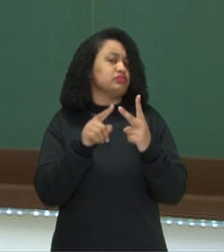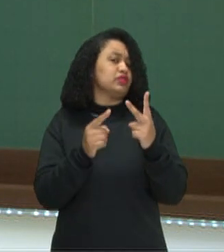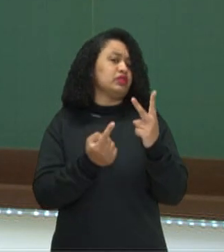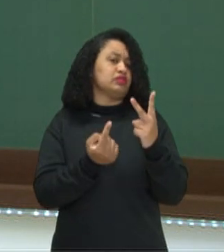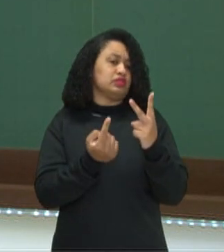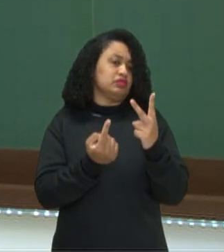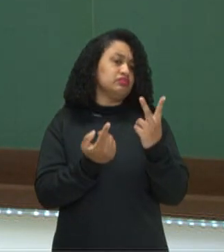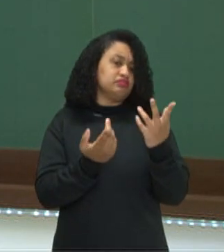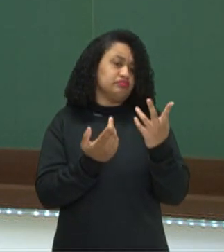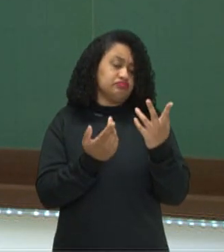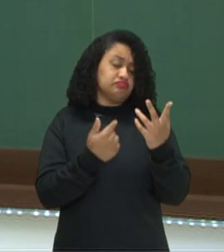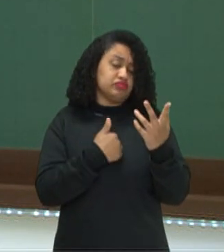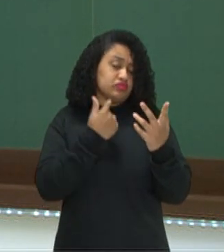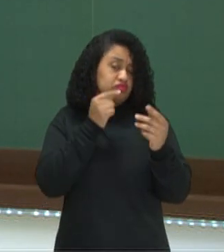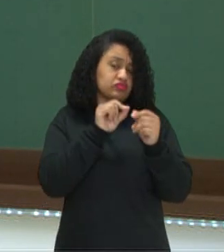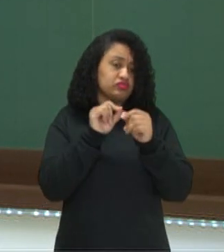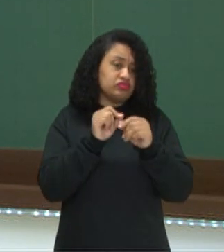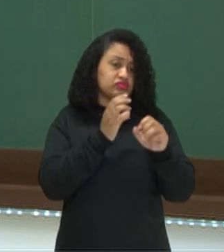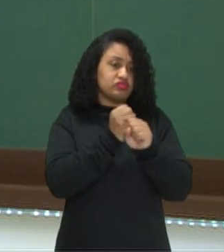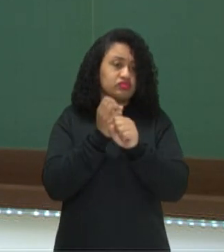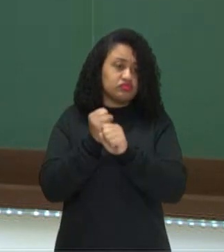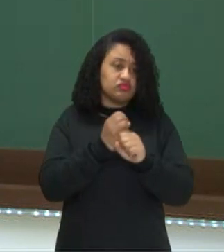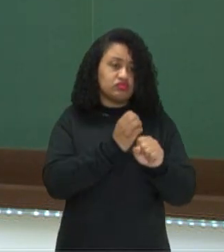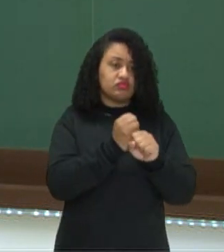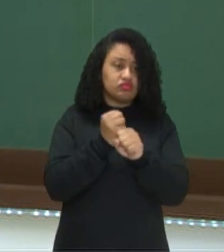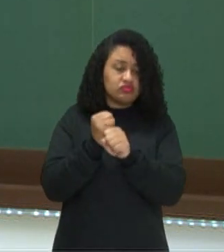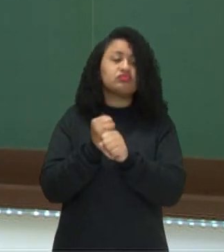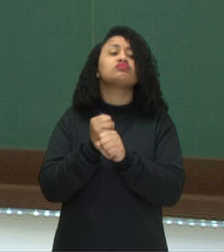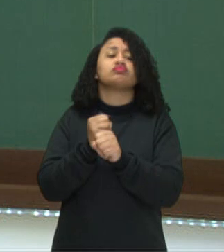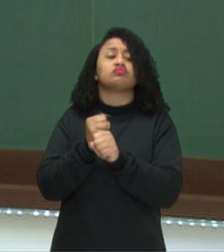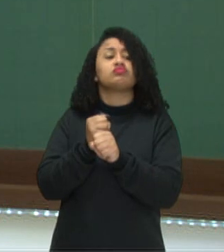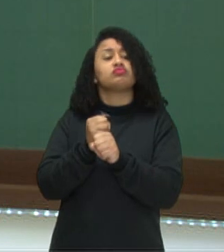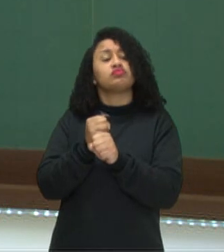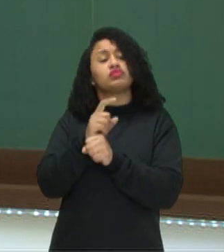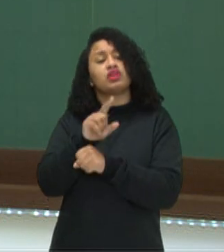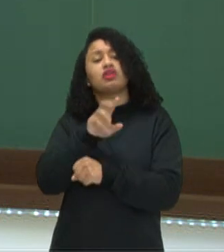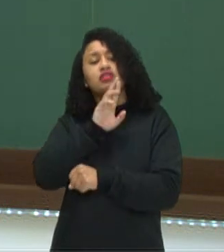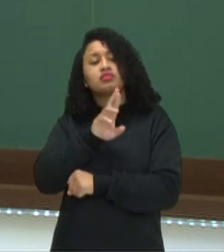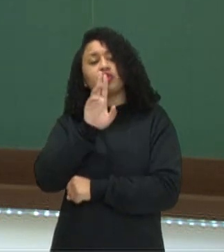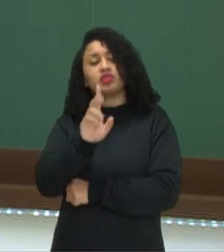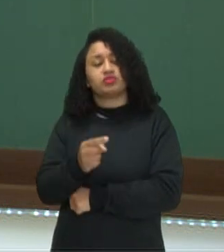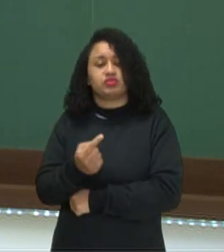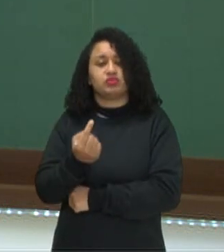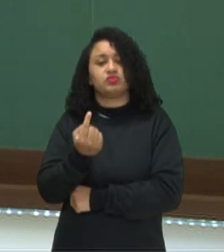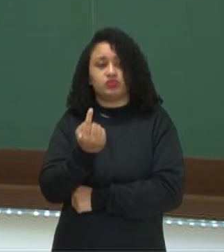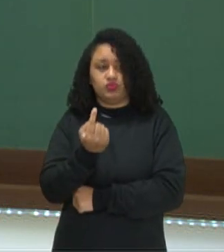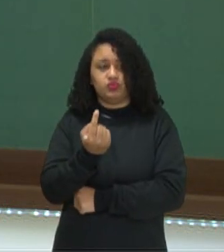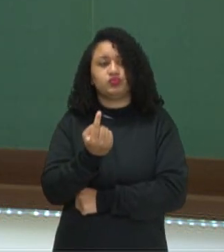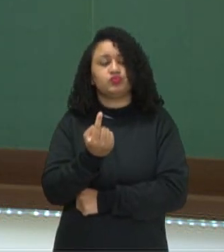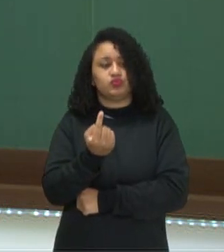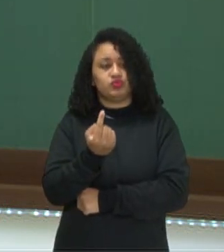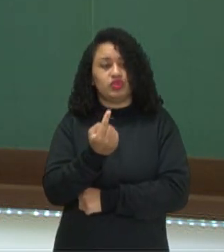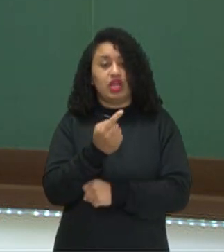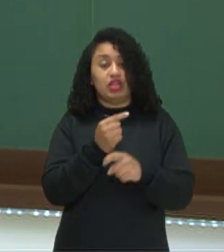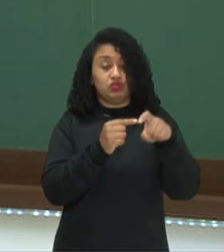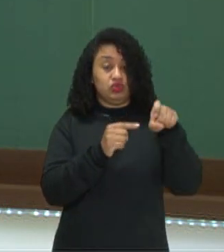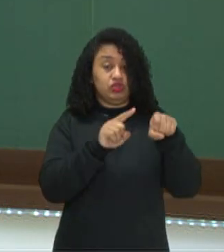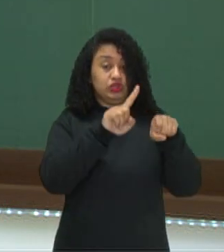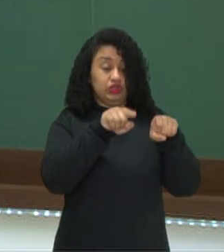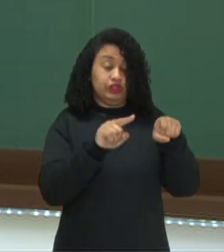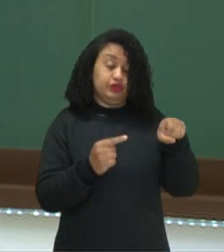3 mais 1, 4. Não podemos esquecer de dividir por 4 e o resultado da primeira raiz é 1.